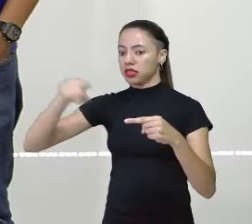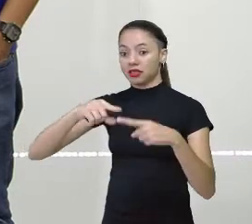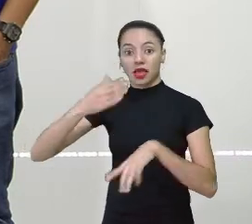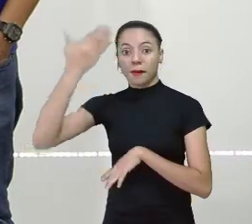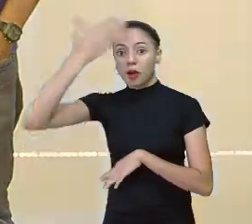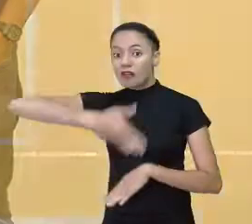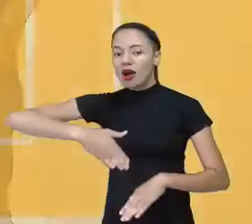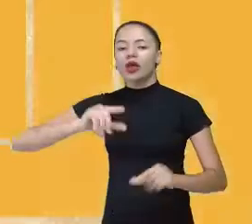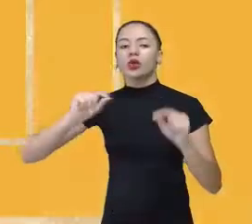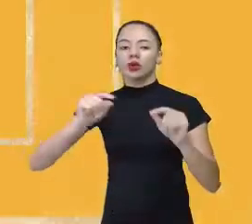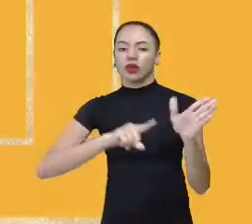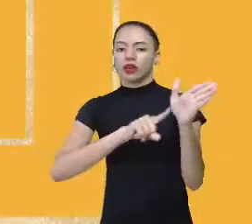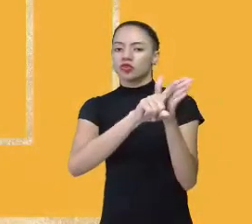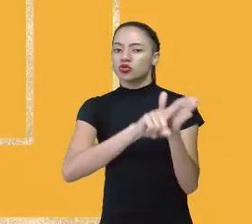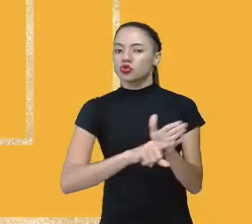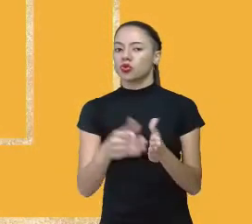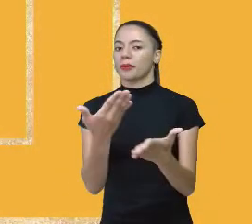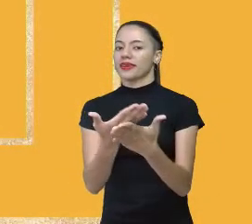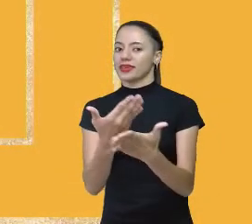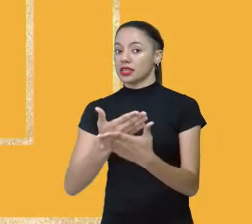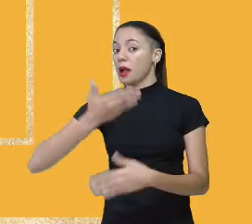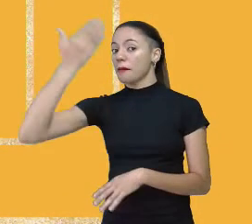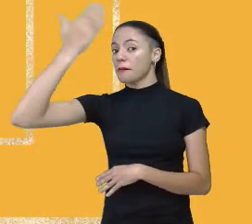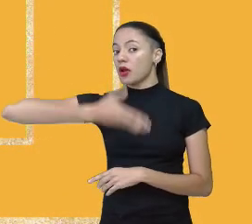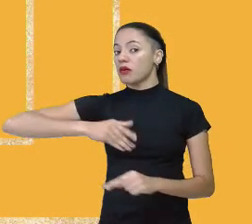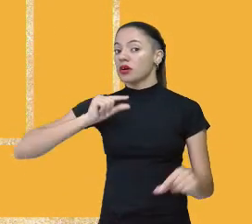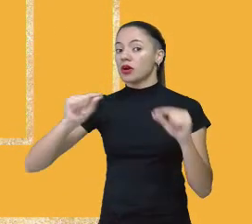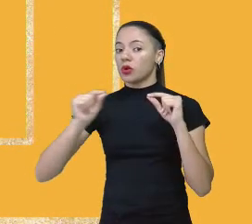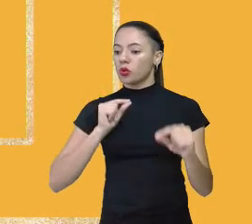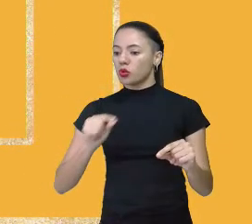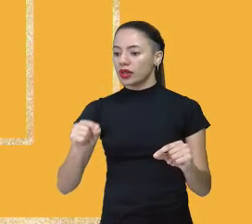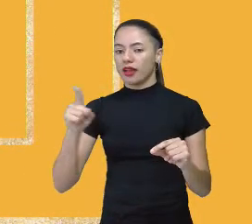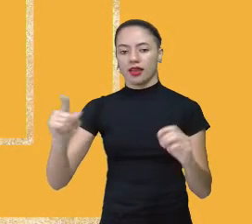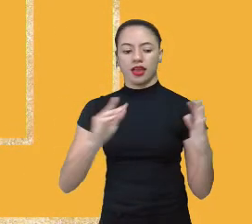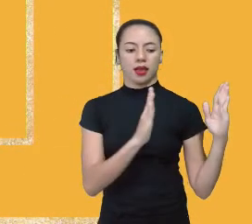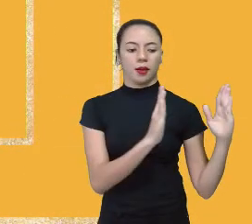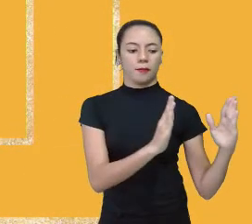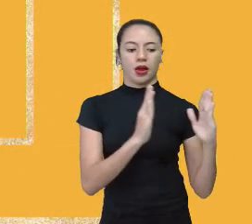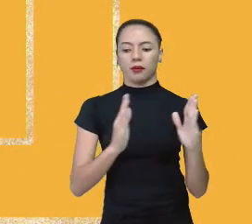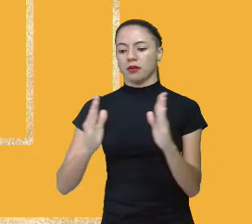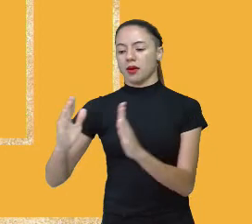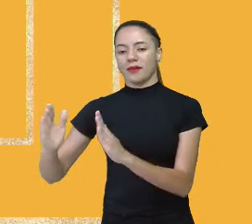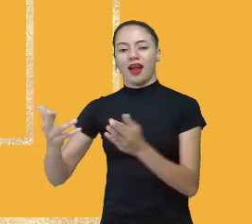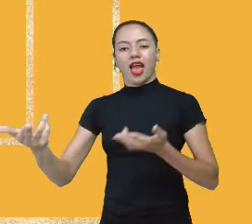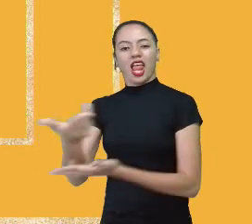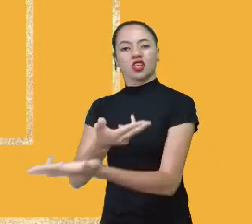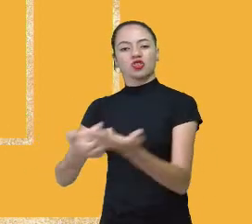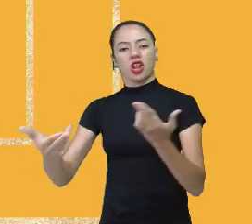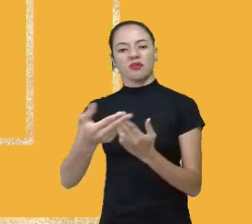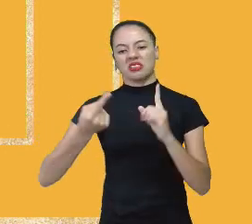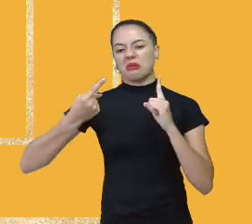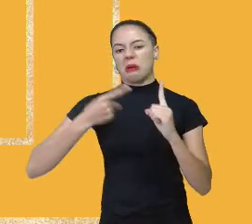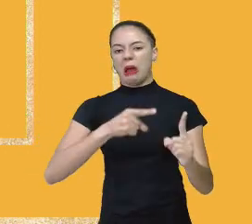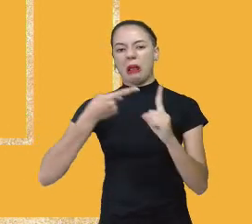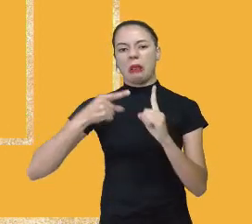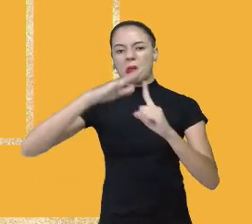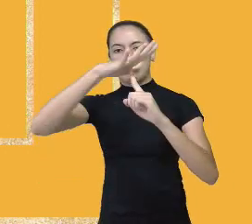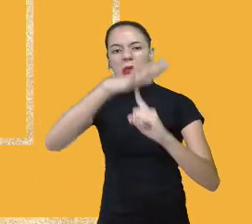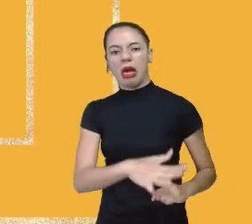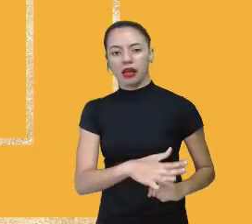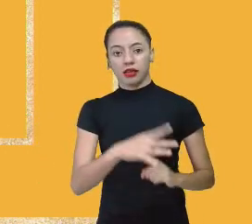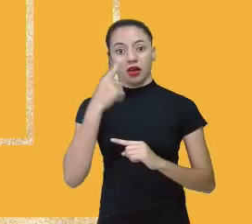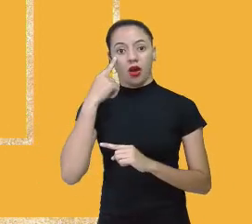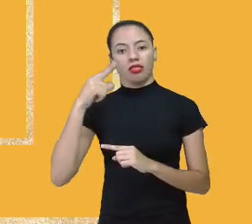dos estudos, diante das pesquisas, a respeito dessas fases do relacionamento abusivo. Há todo um ciclo dele. Vejam